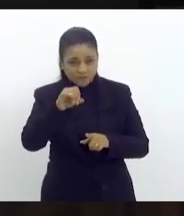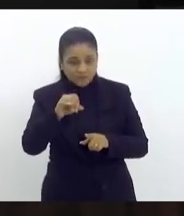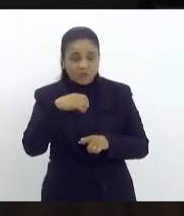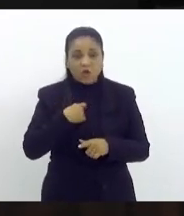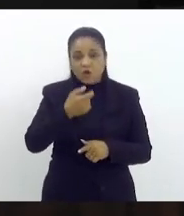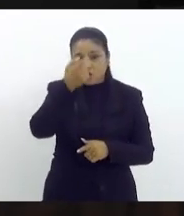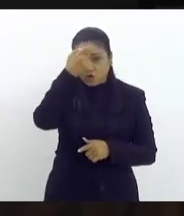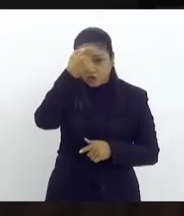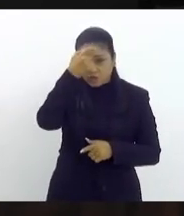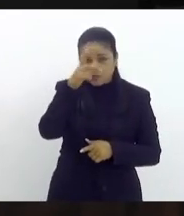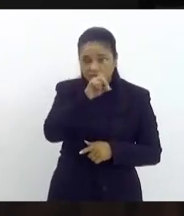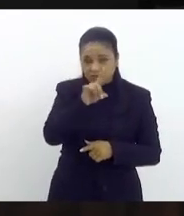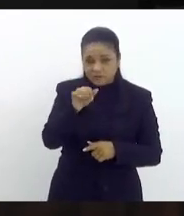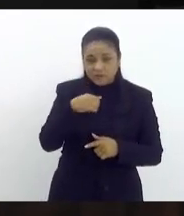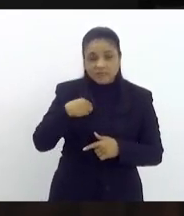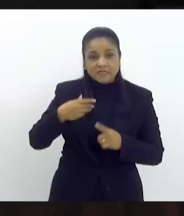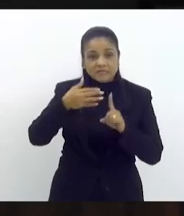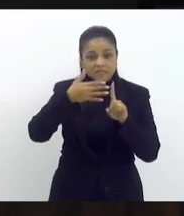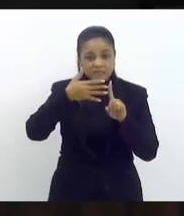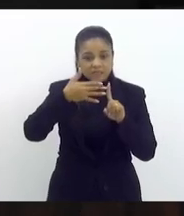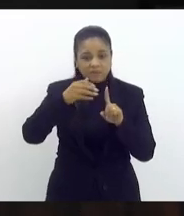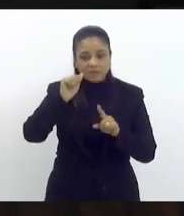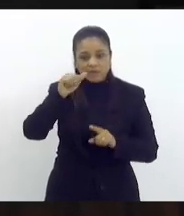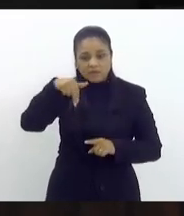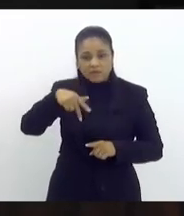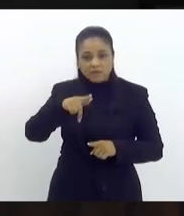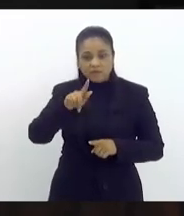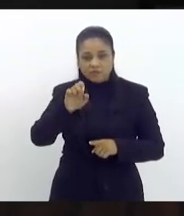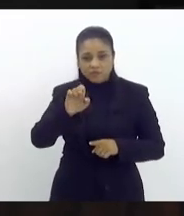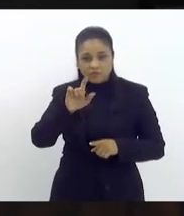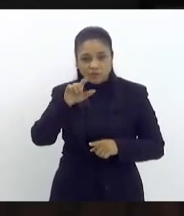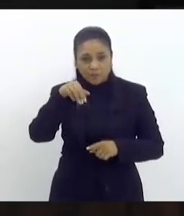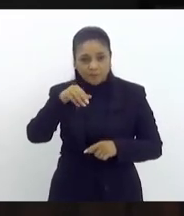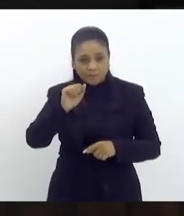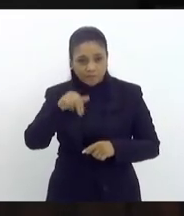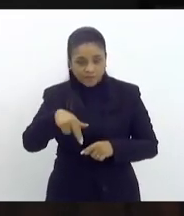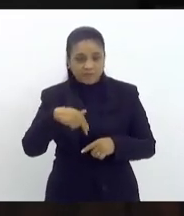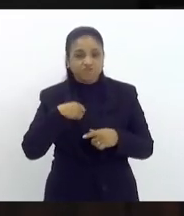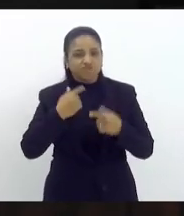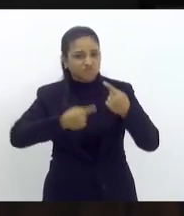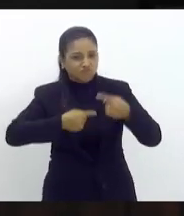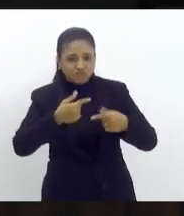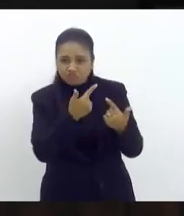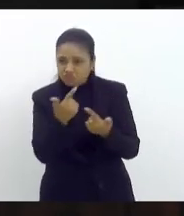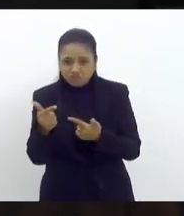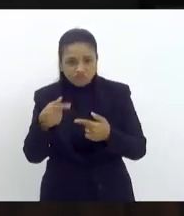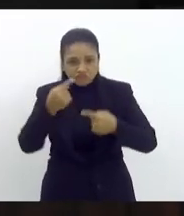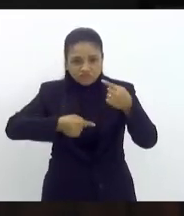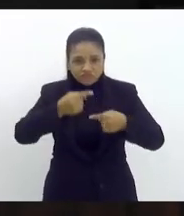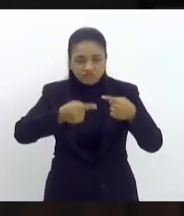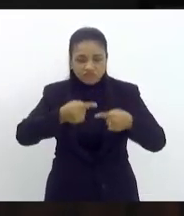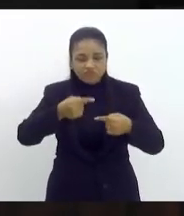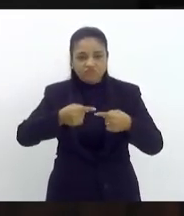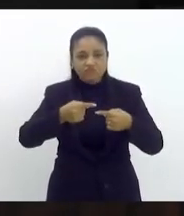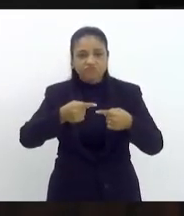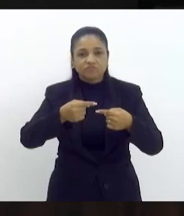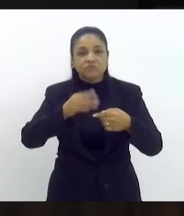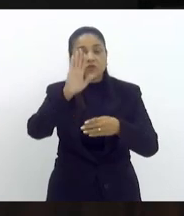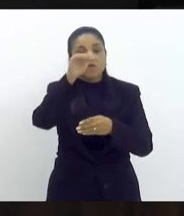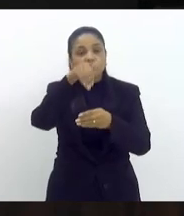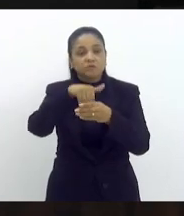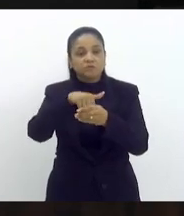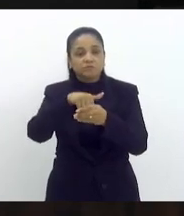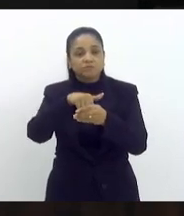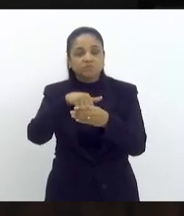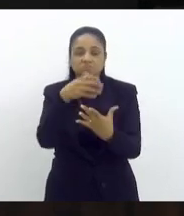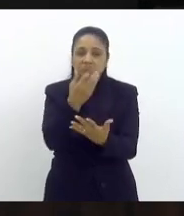sobre a síndrome de Angelman em discussão não havendo quem queira discutir encerrada a discussão em votação